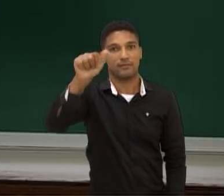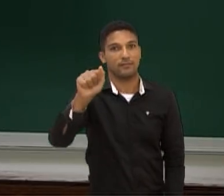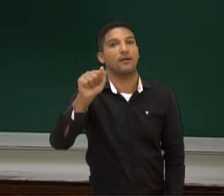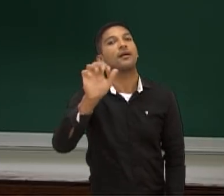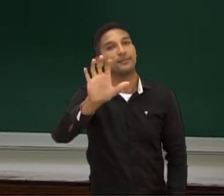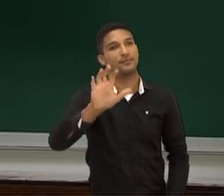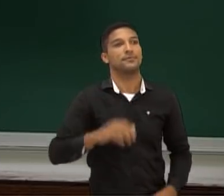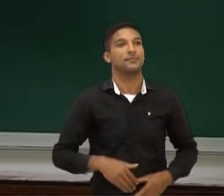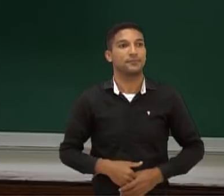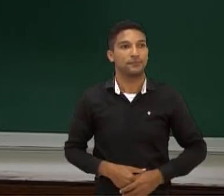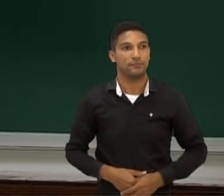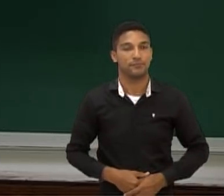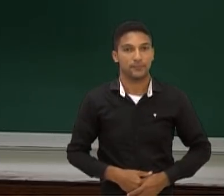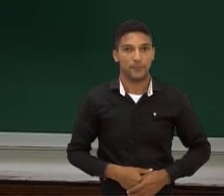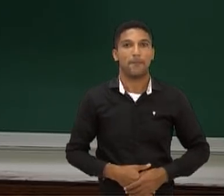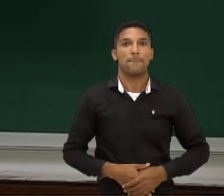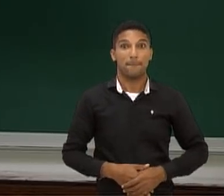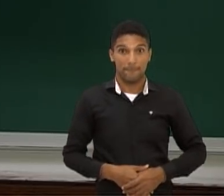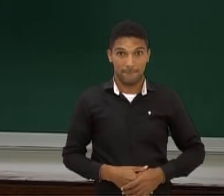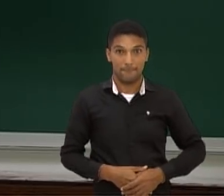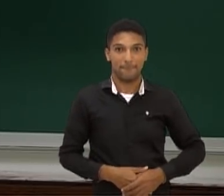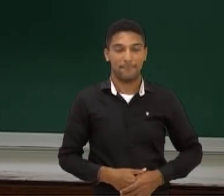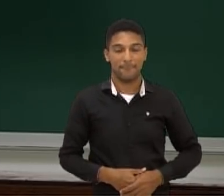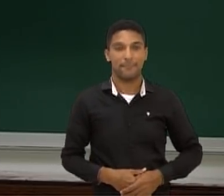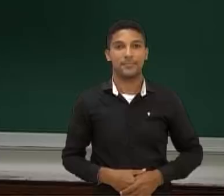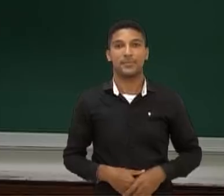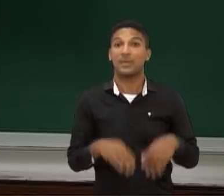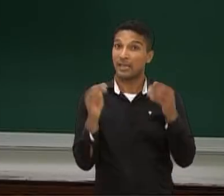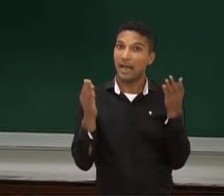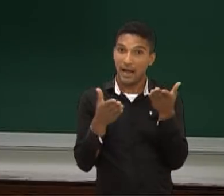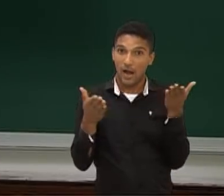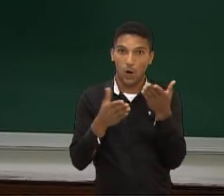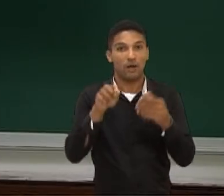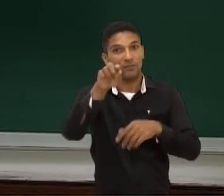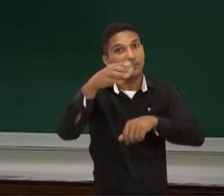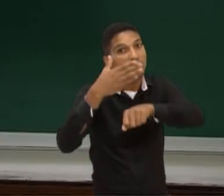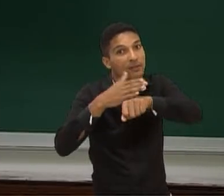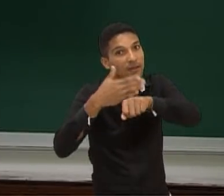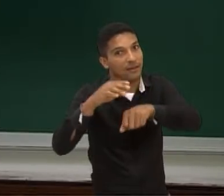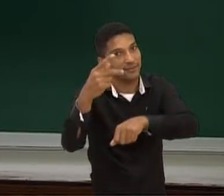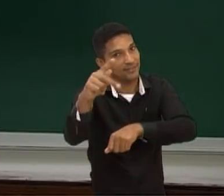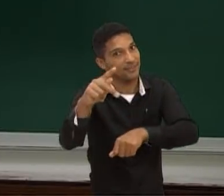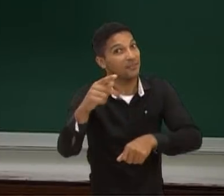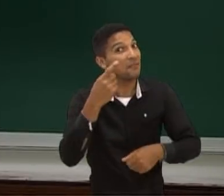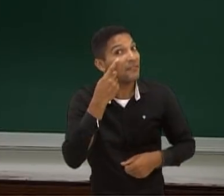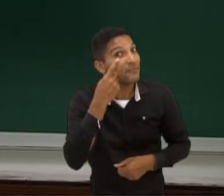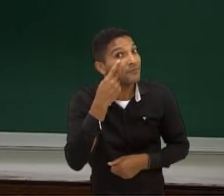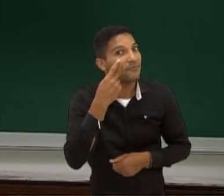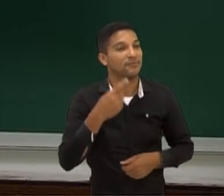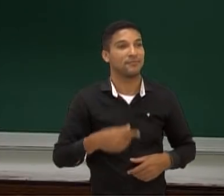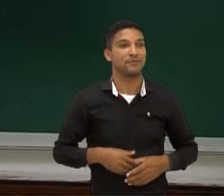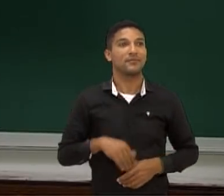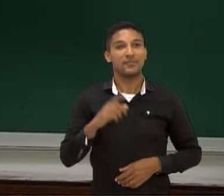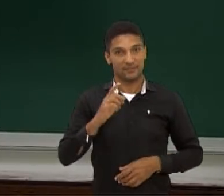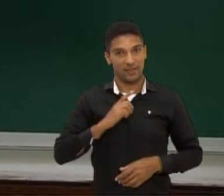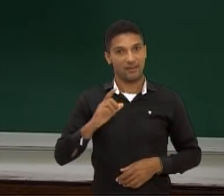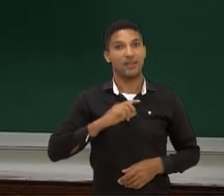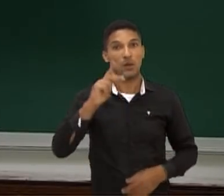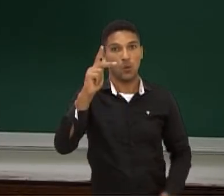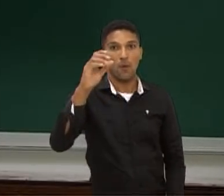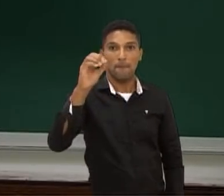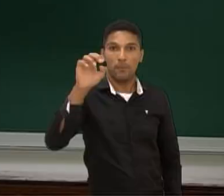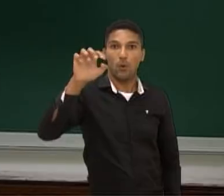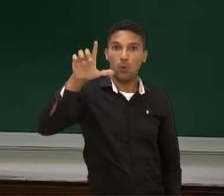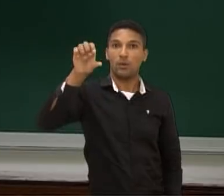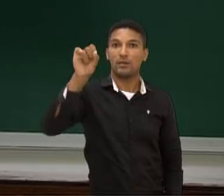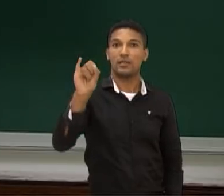Beleza? Então, agora, para vocês praticarem aí em casa, eu trouxe aqui alguns polígonos, tá bom?